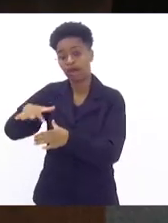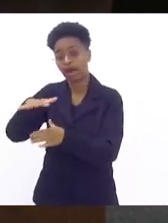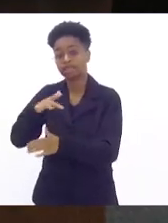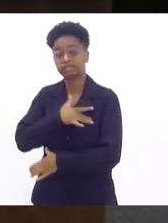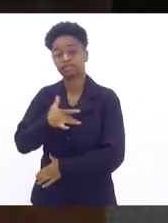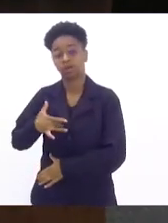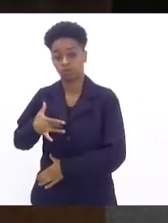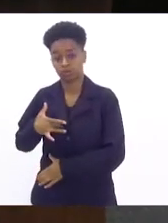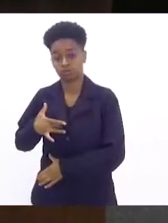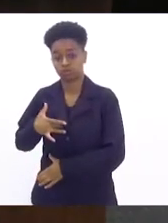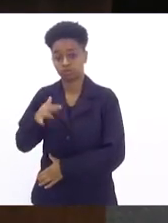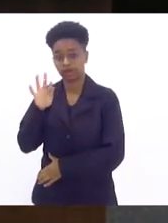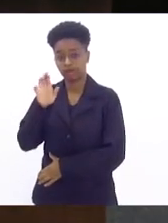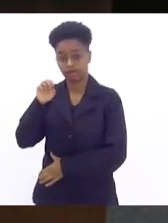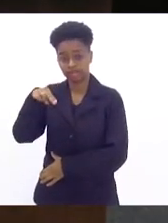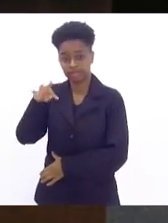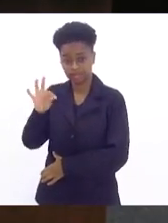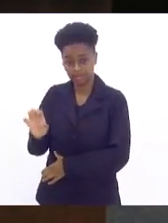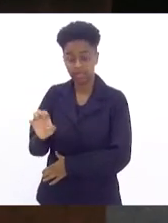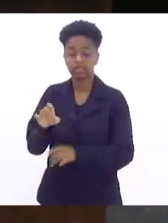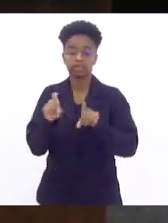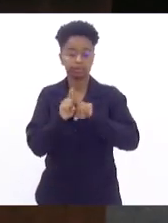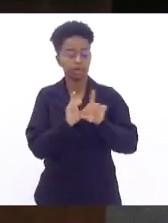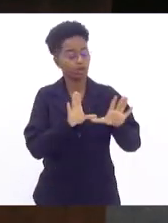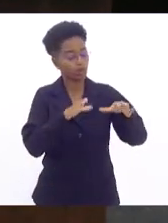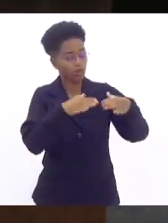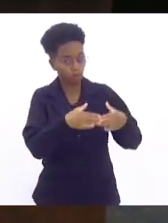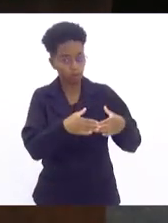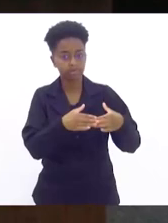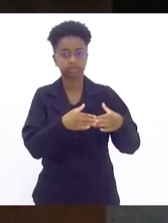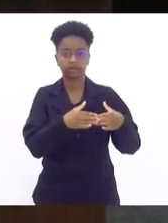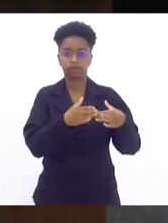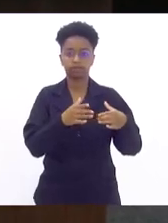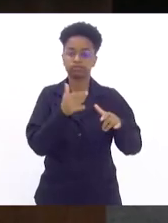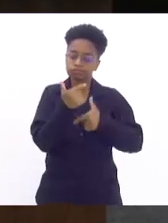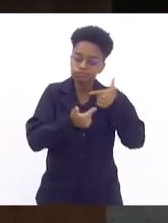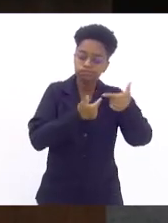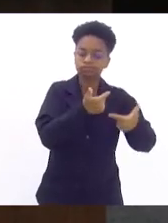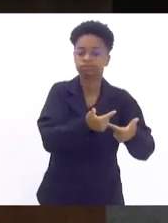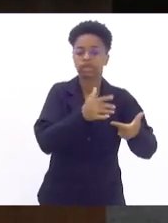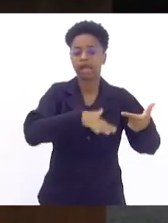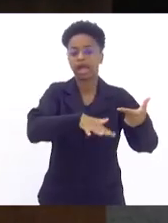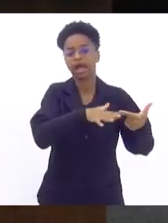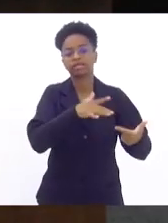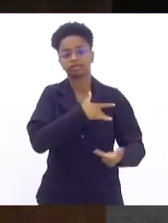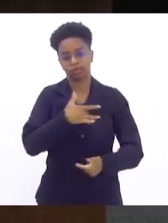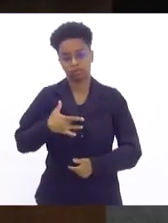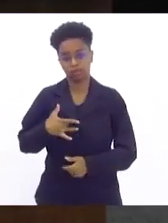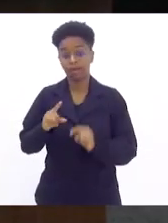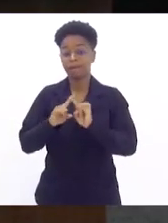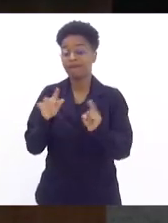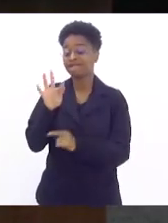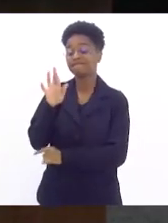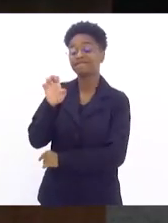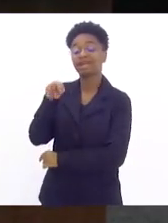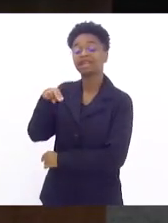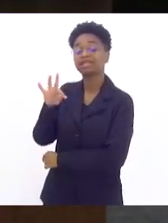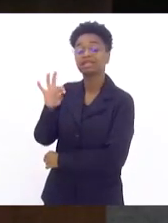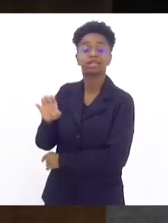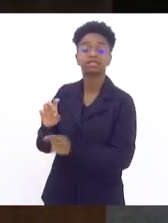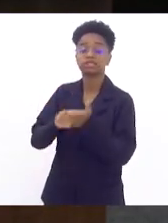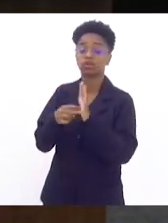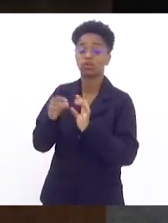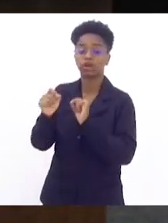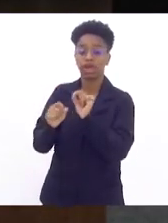e tem a comissão que trata desse tema Mas a frente eu vou dizer é mais um movimento do